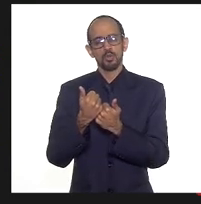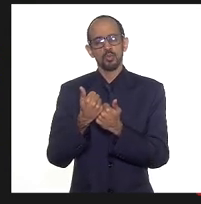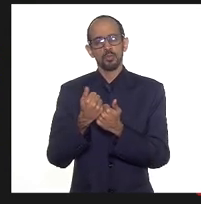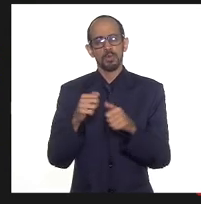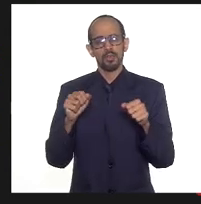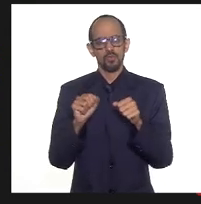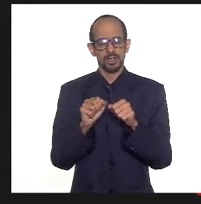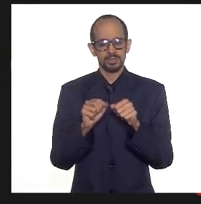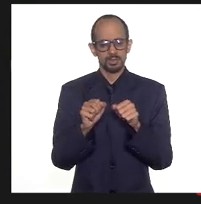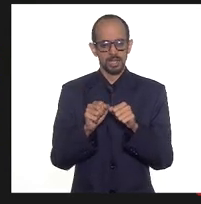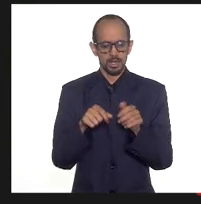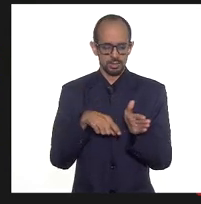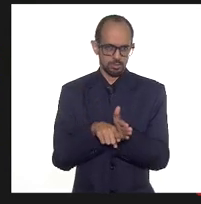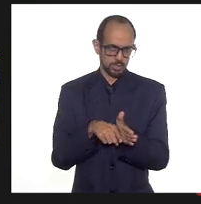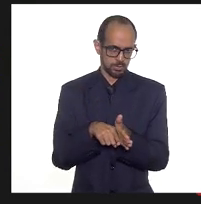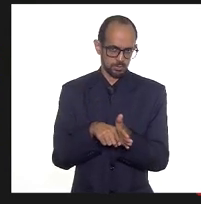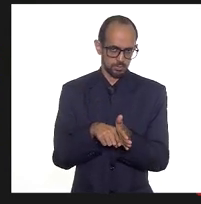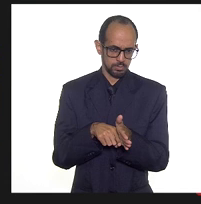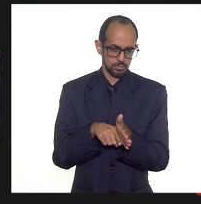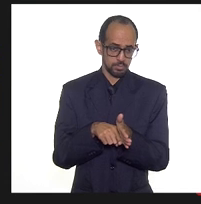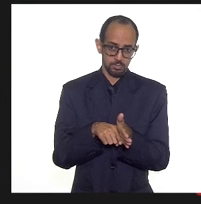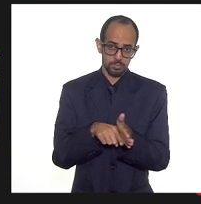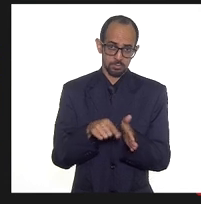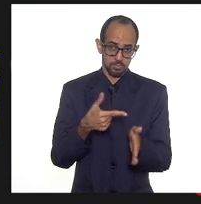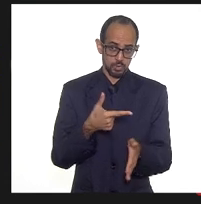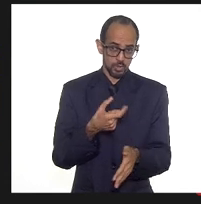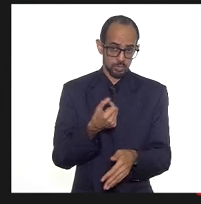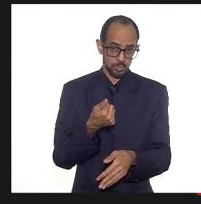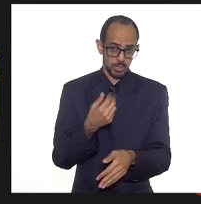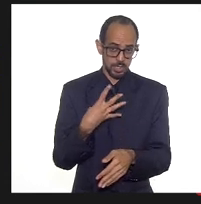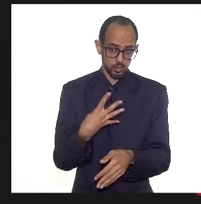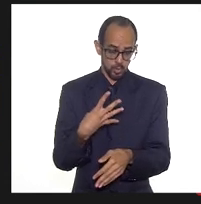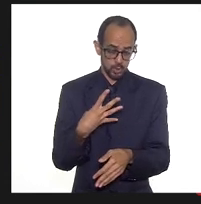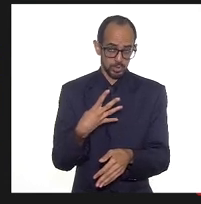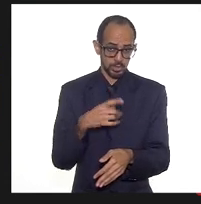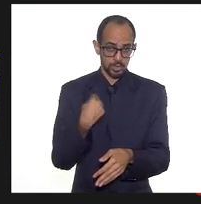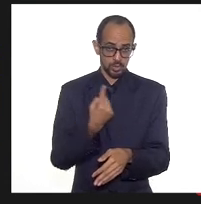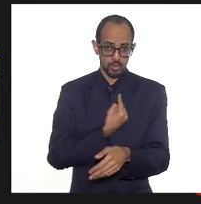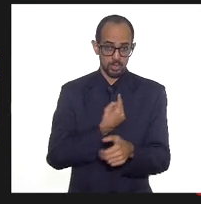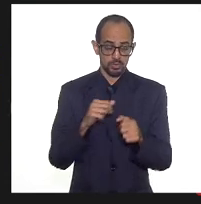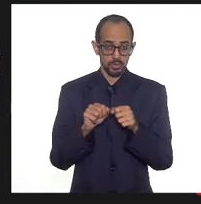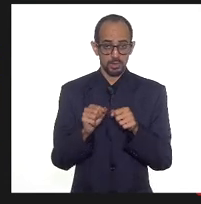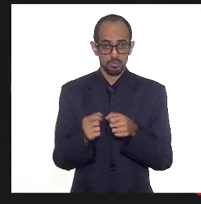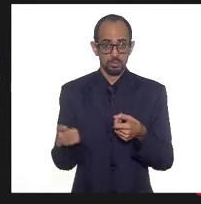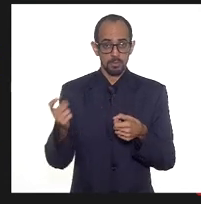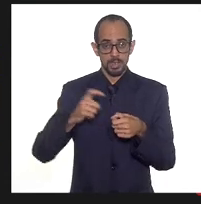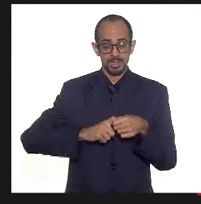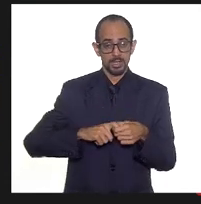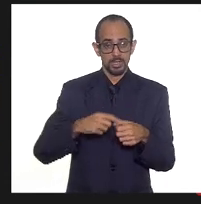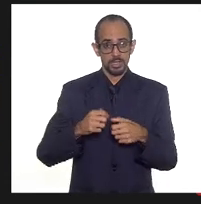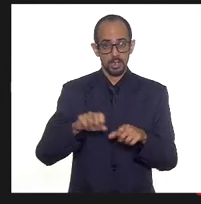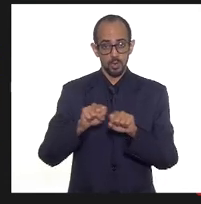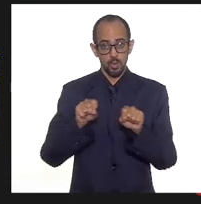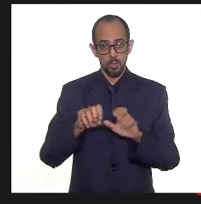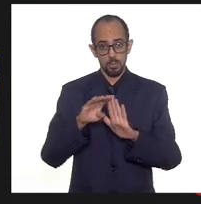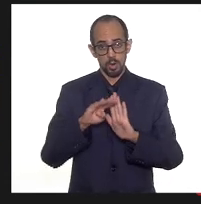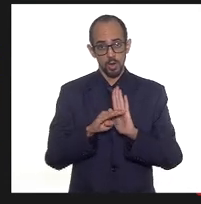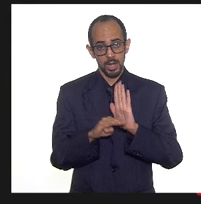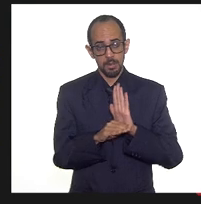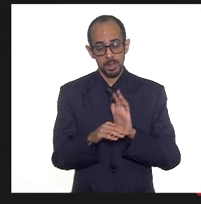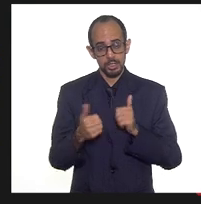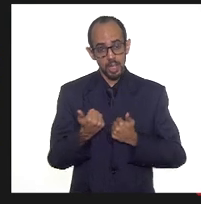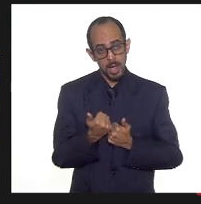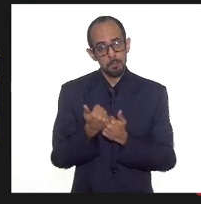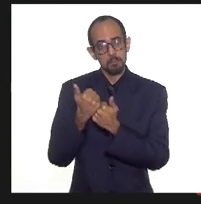né, da pesquisa. Em 2014, estabelecemos uma parceria com o Programa de Apoio à Igualdade Racial